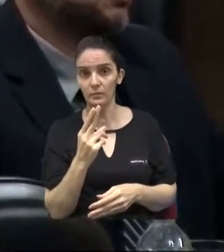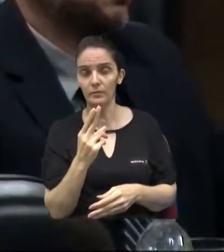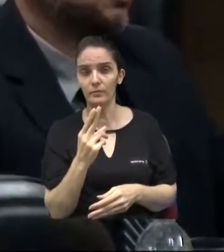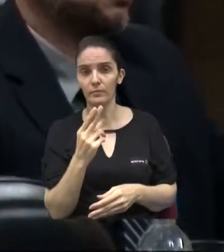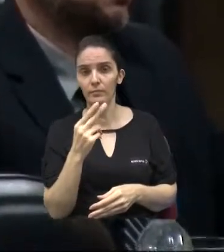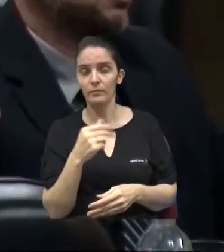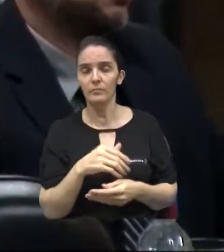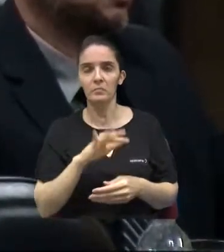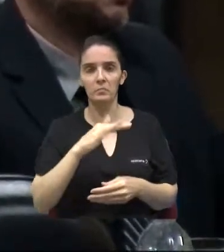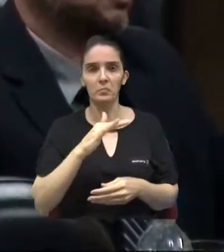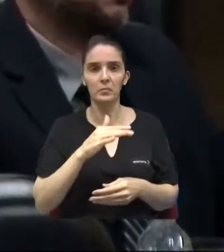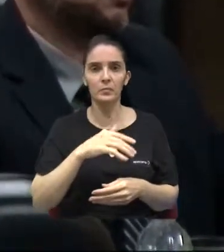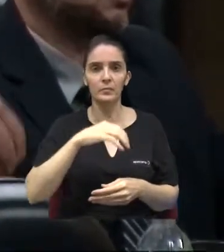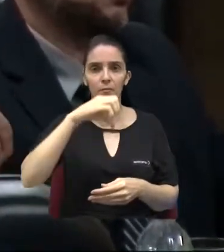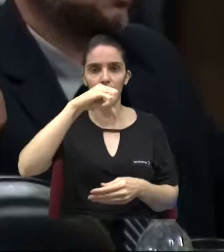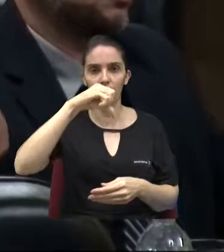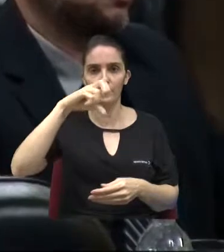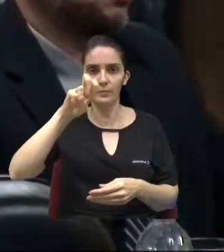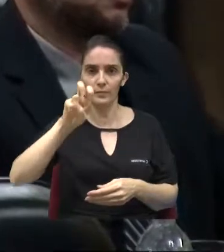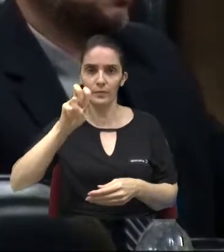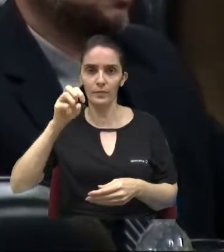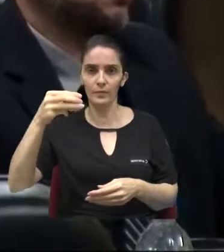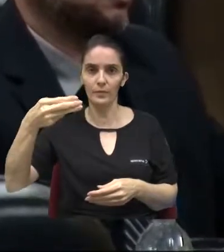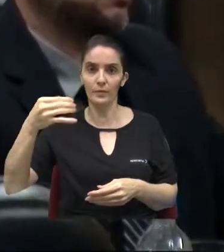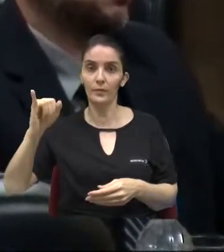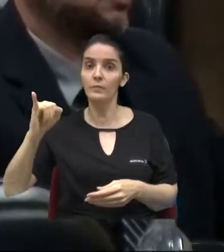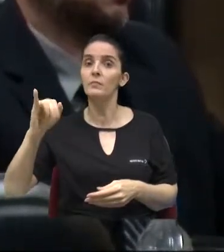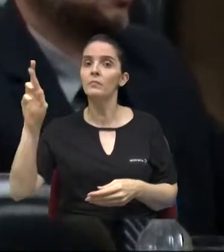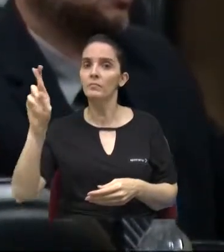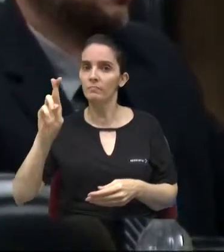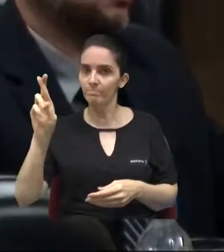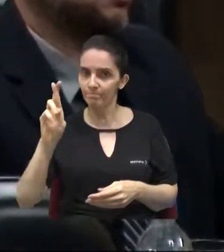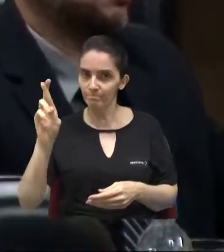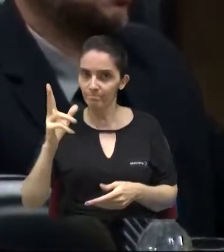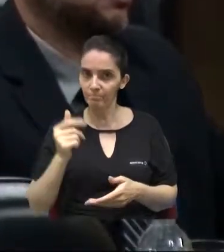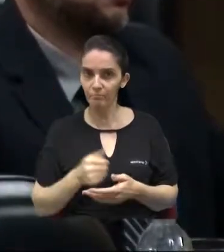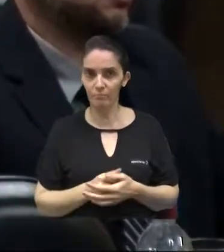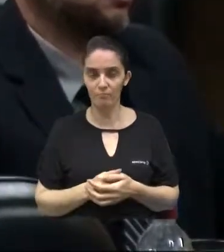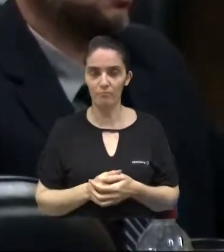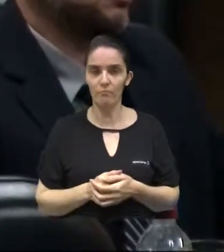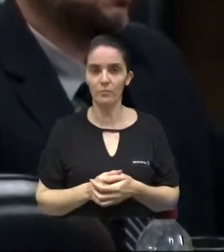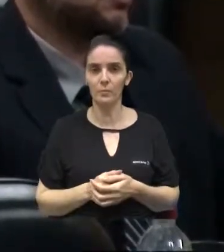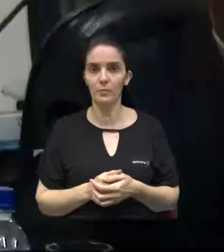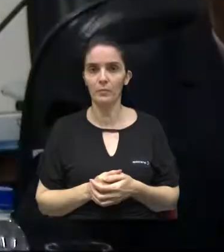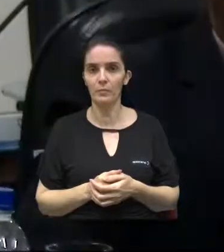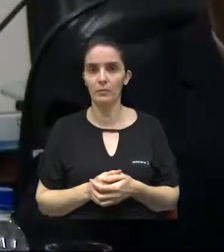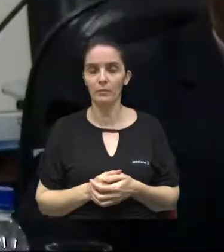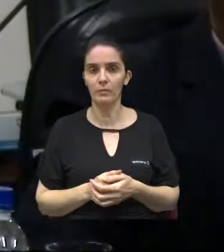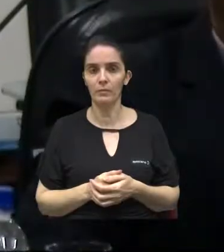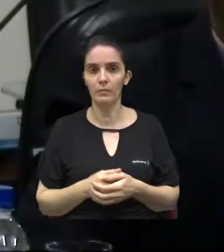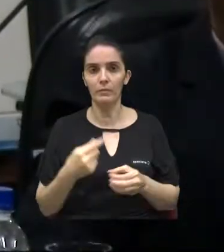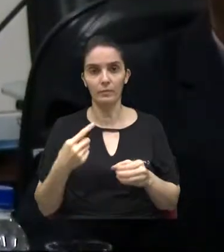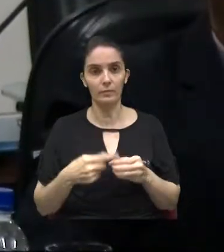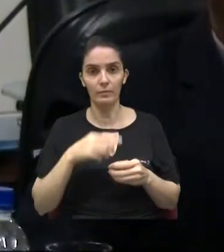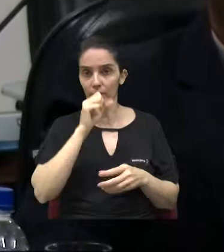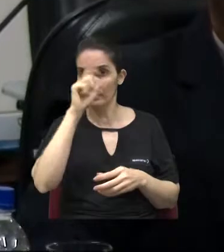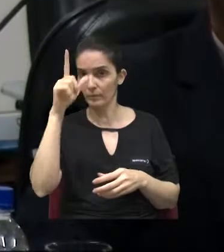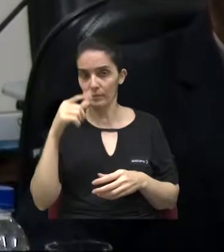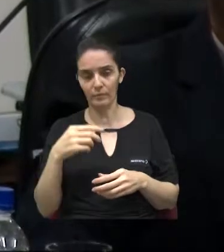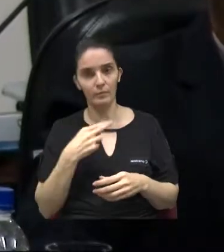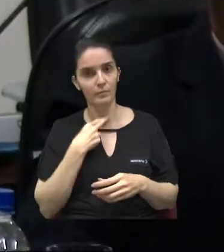de 95 milhões de reais. Nós não podemos assumir uma dívida desse